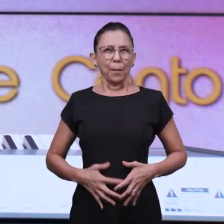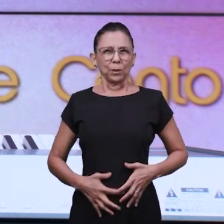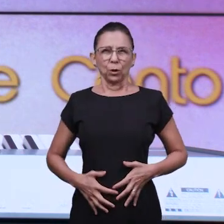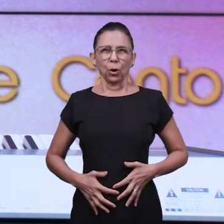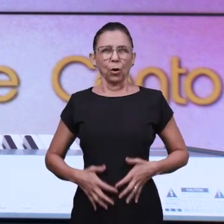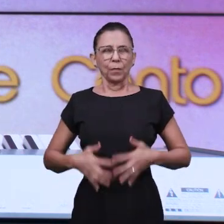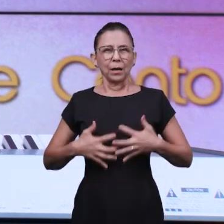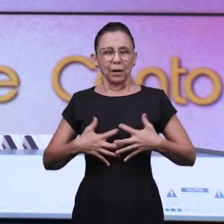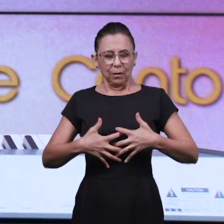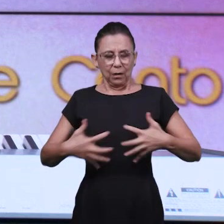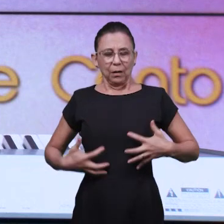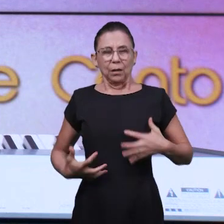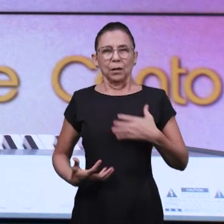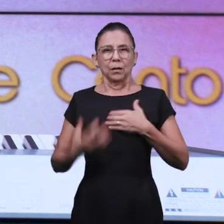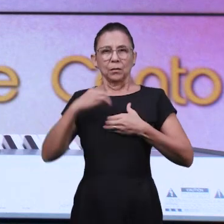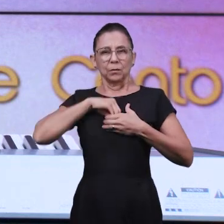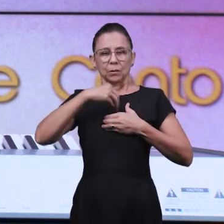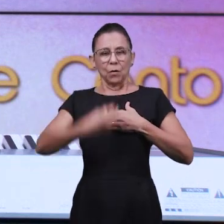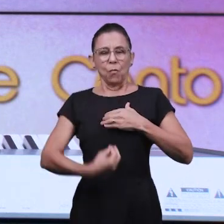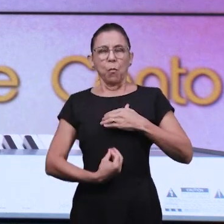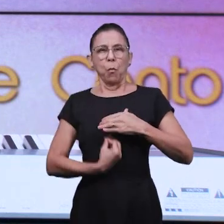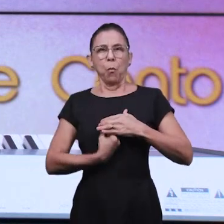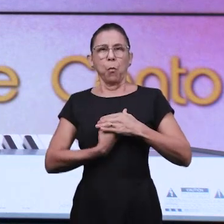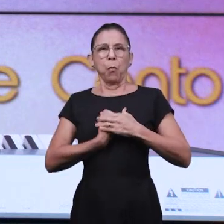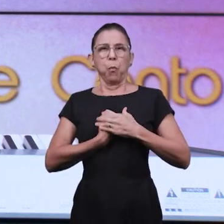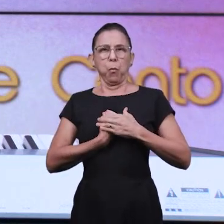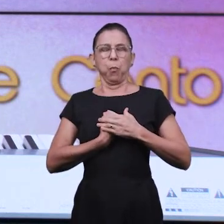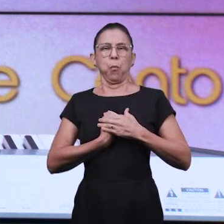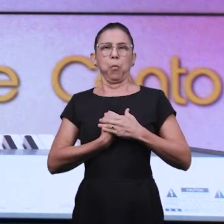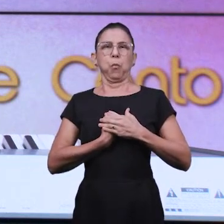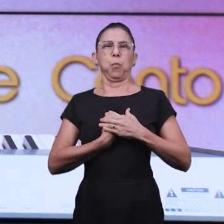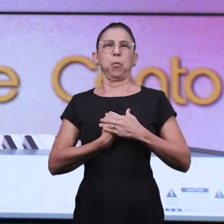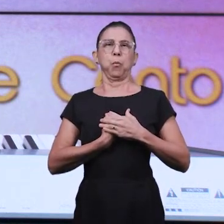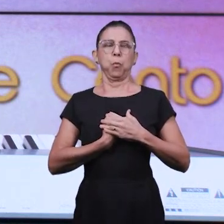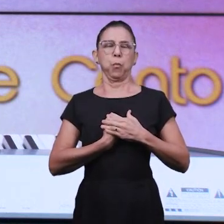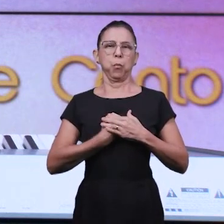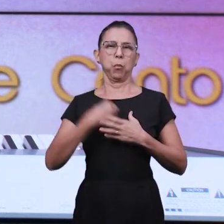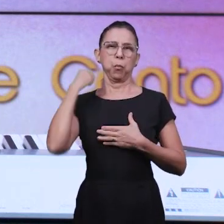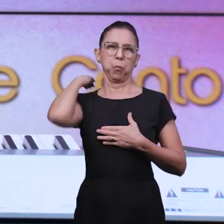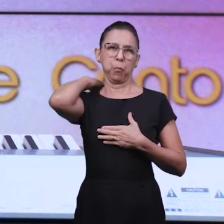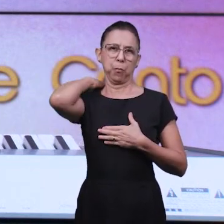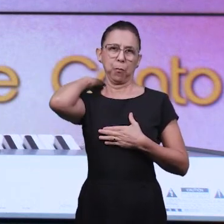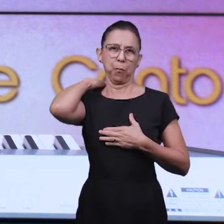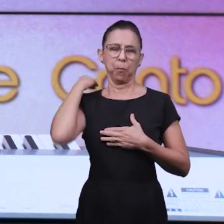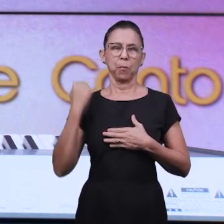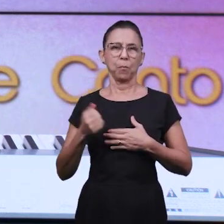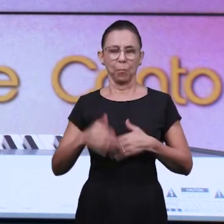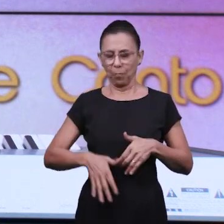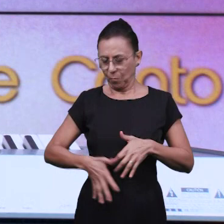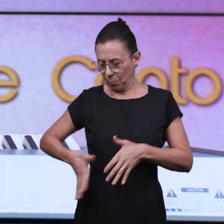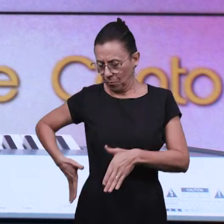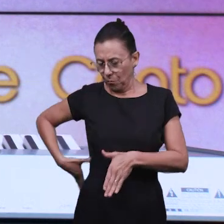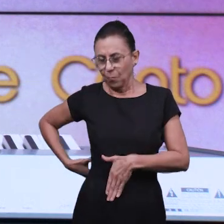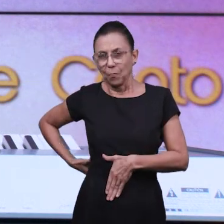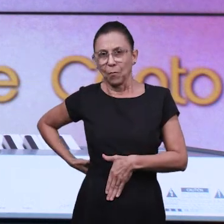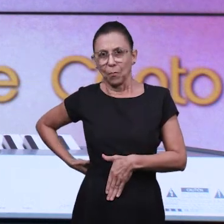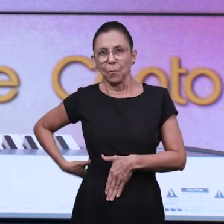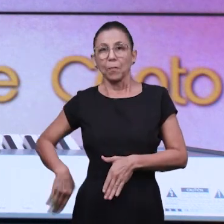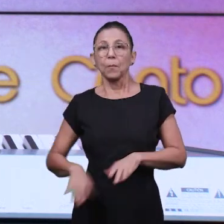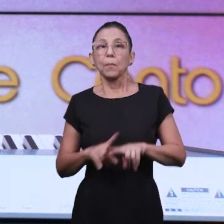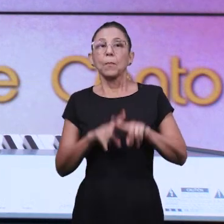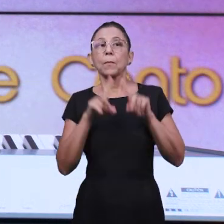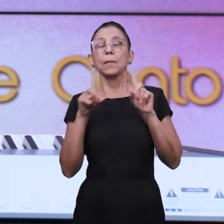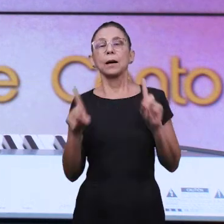abdominal, musculatura diafragmática e musculatura intercostal. Vários outros músculos também se ativam nesse